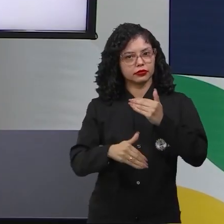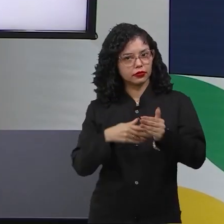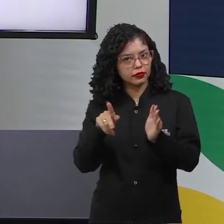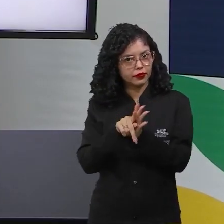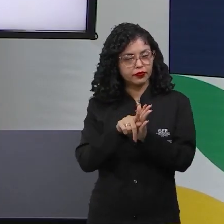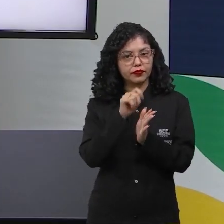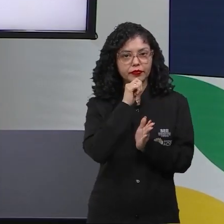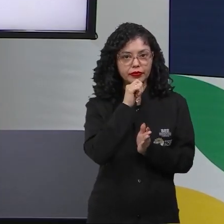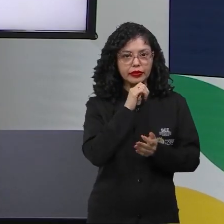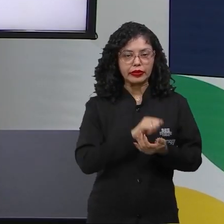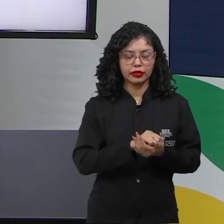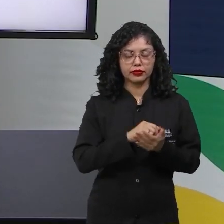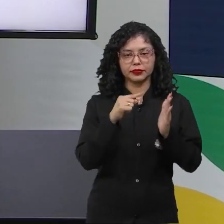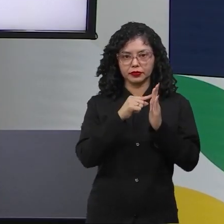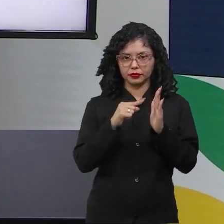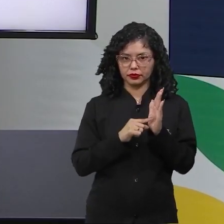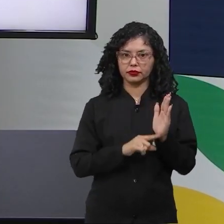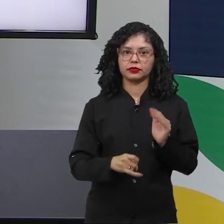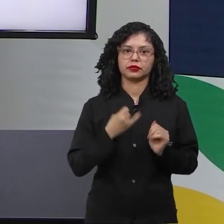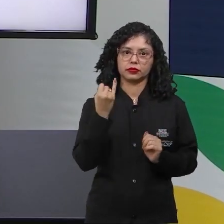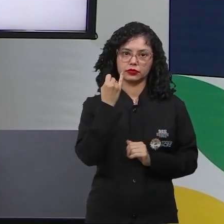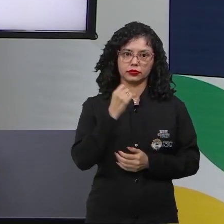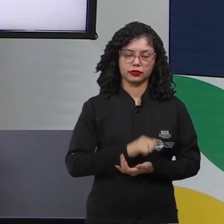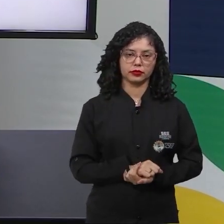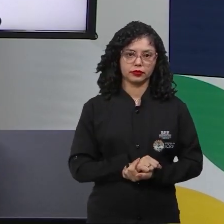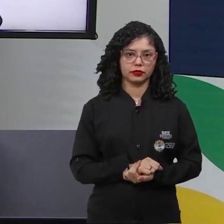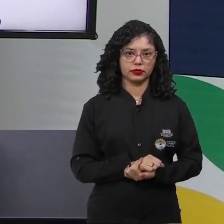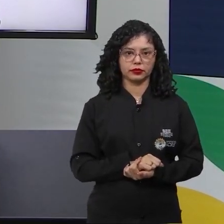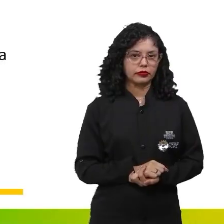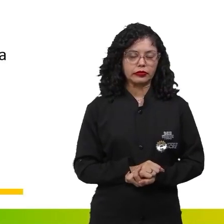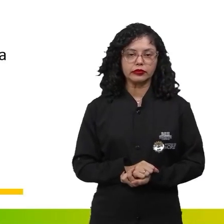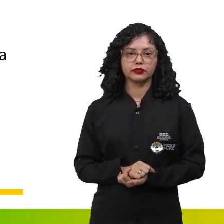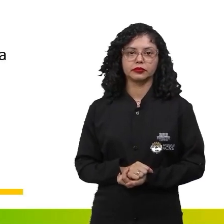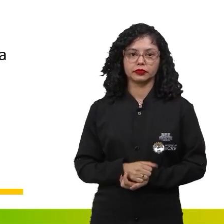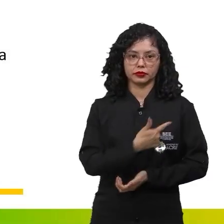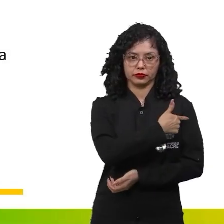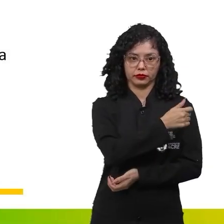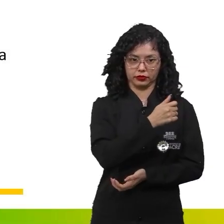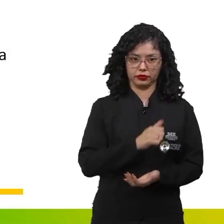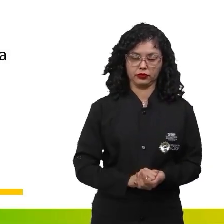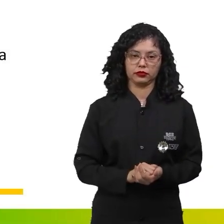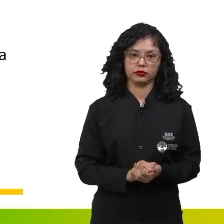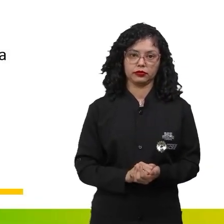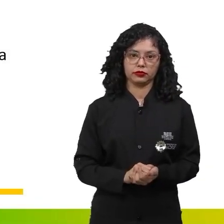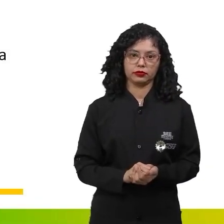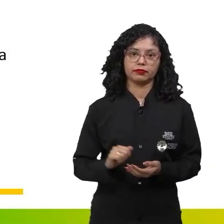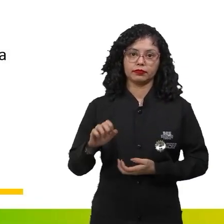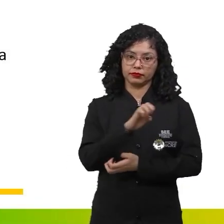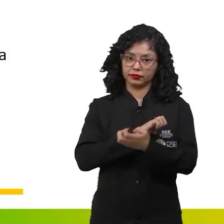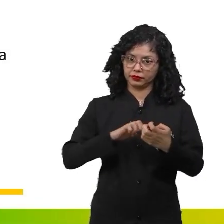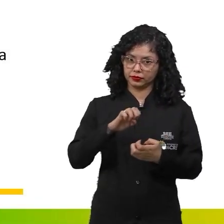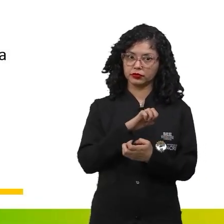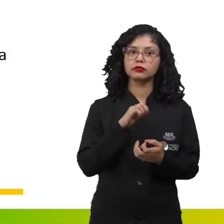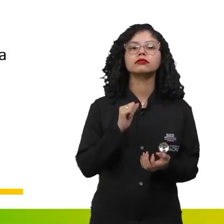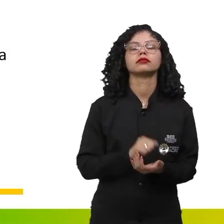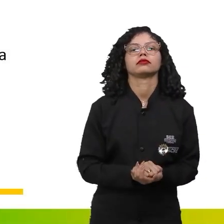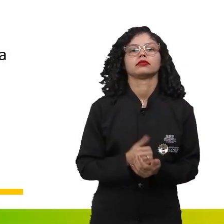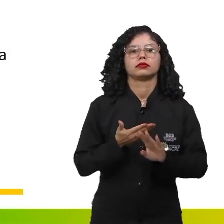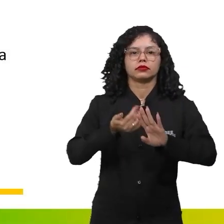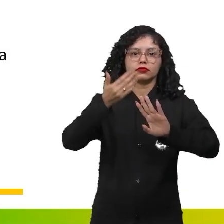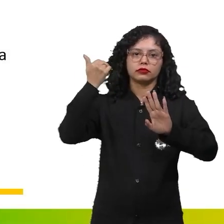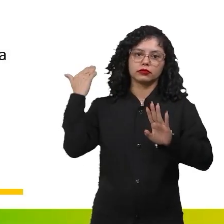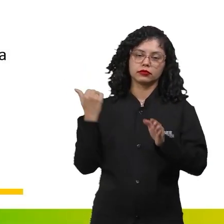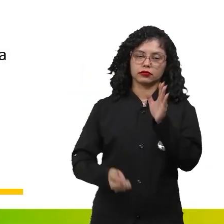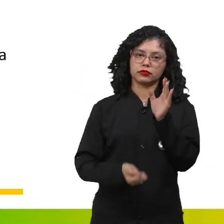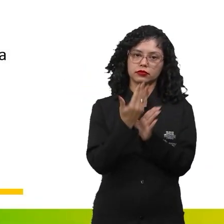gente vai estar vendo vários pontos importantes. Começando, pessoal, olha só. Vacina é uma revolução. Desde a